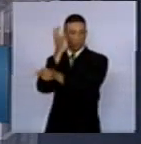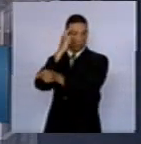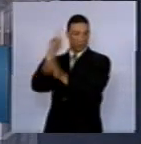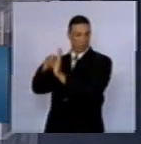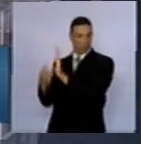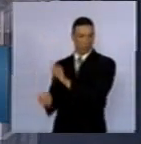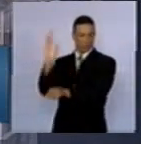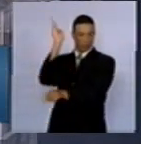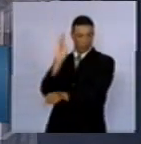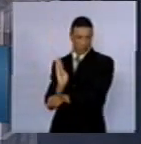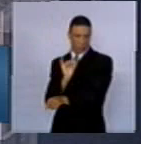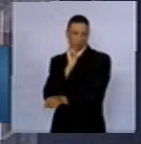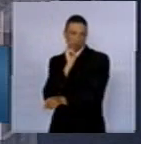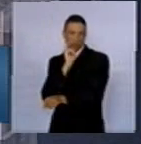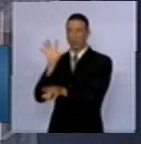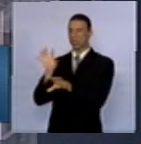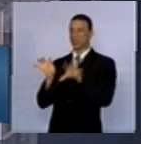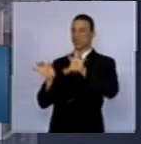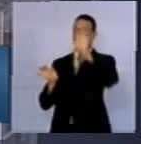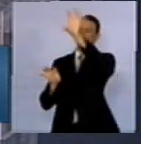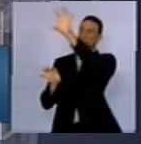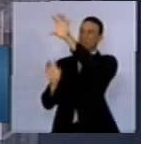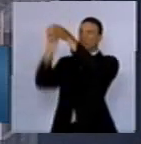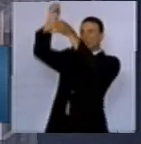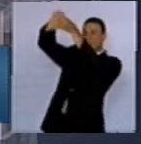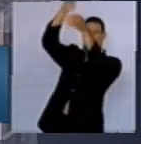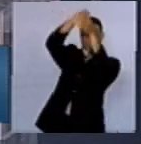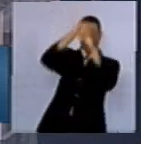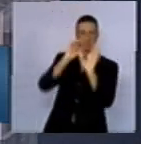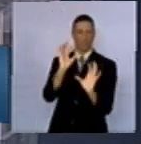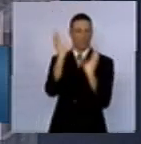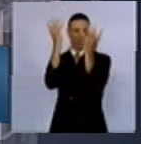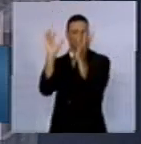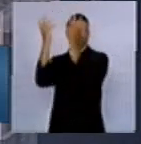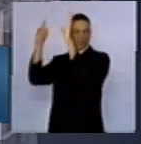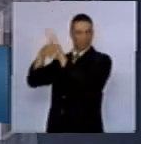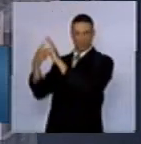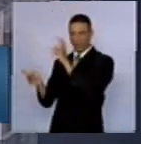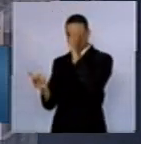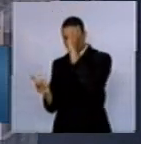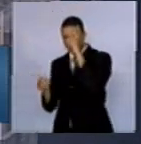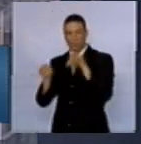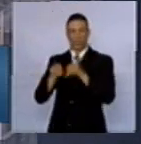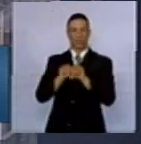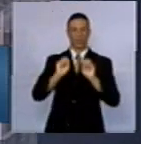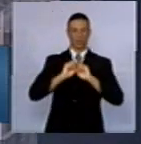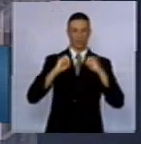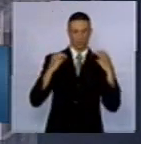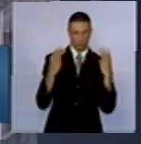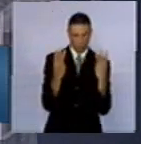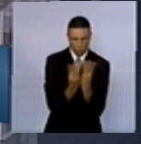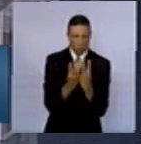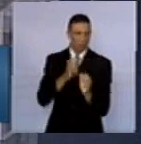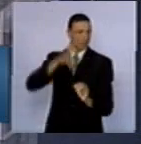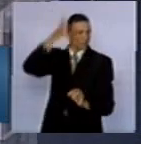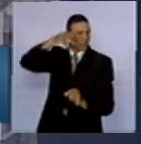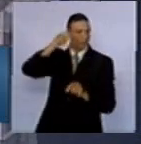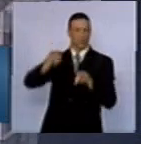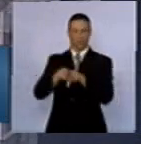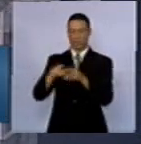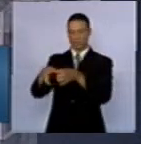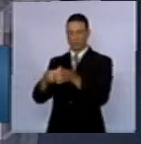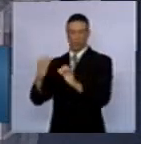de patrocínios de festas típicas regionais, foram mais de 15 eventos. Além disso, patrocinamos shows de artistas brasileiros e equipes